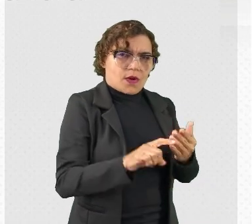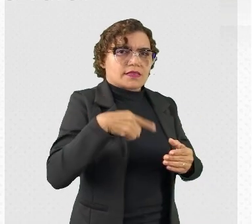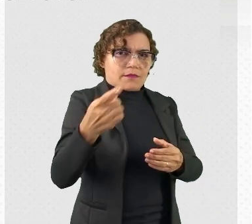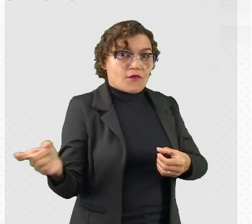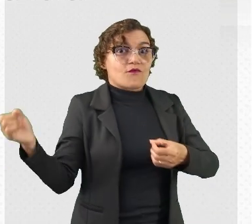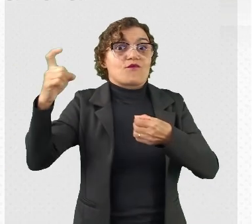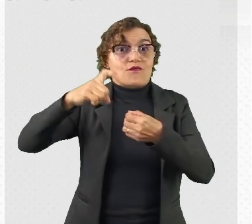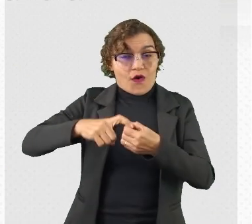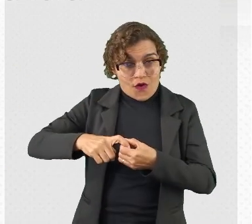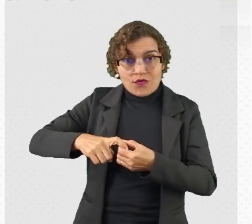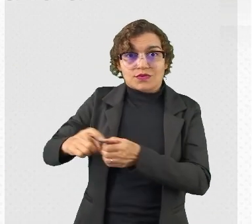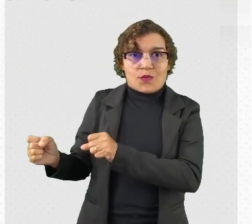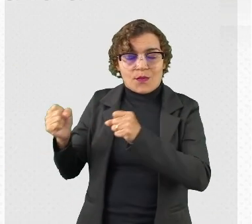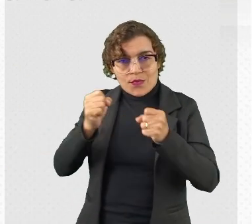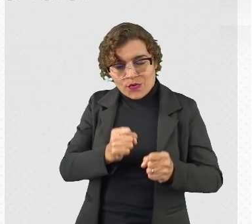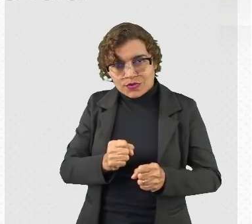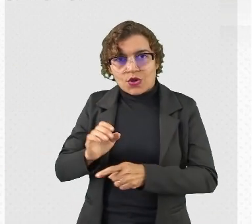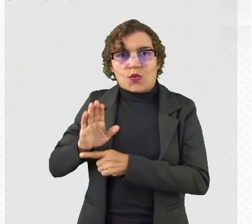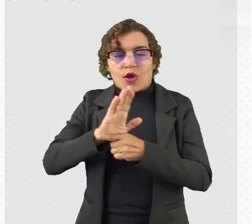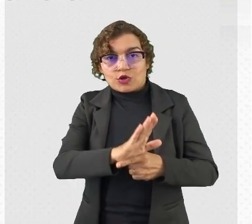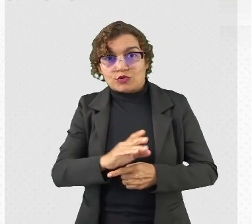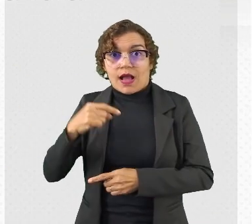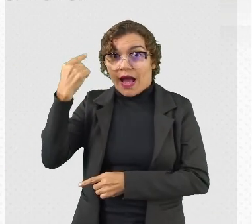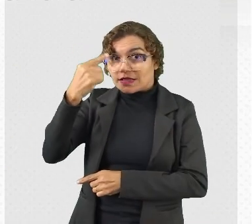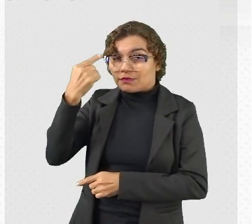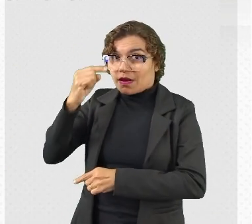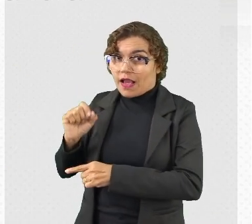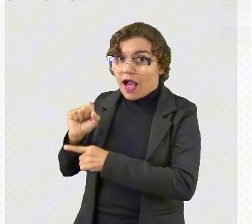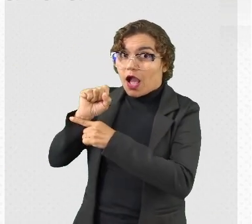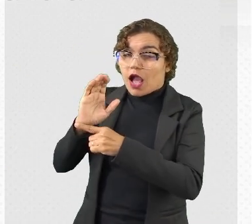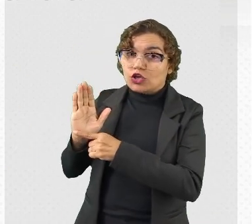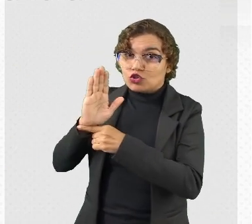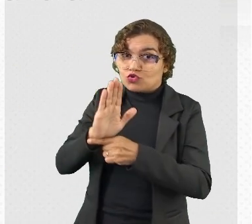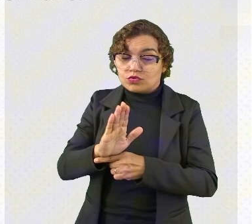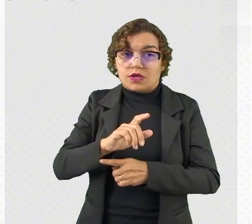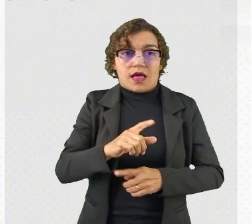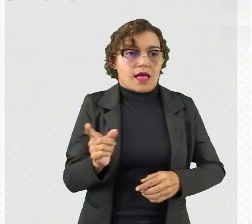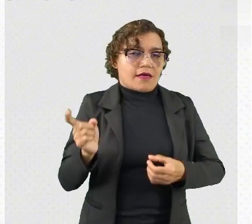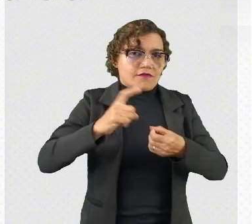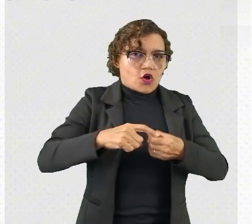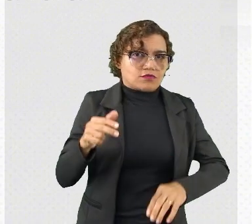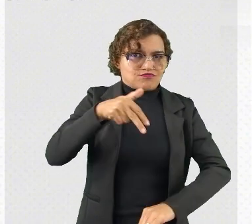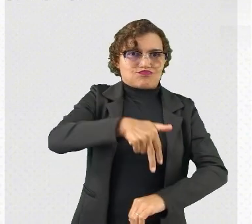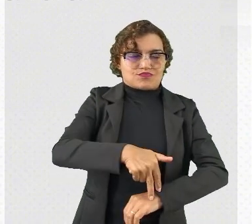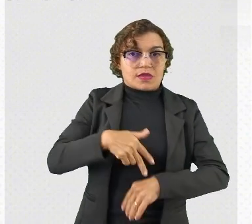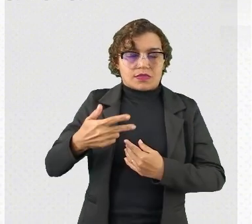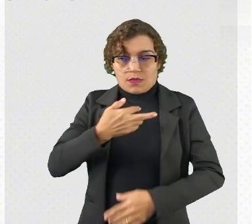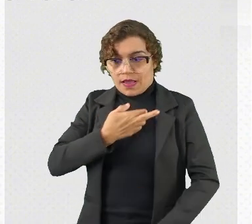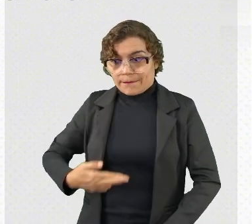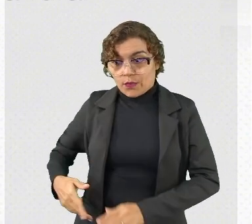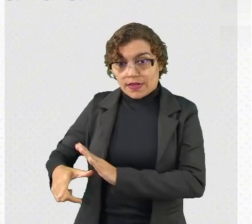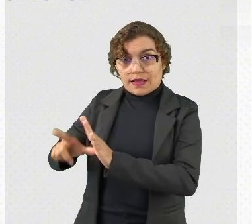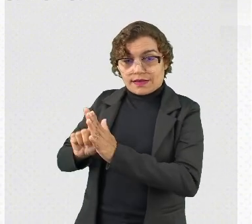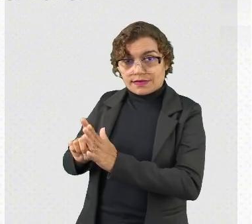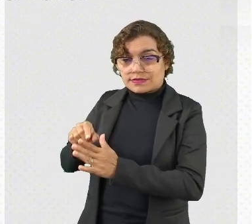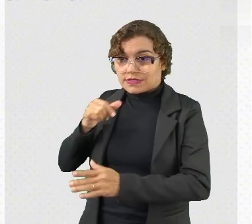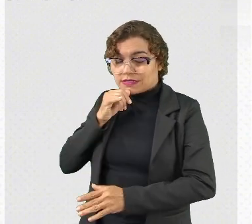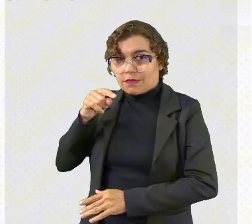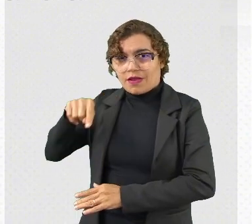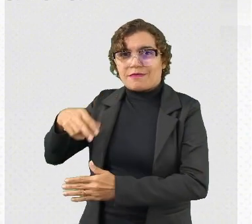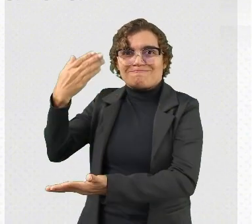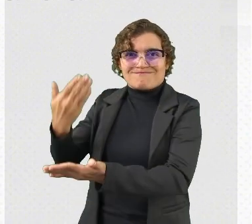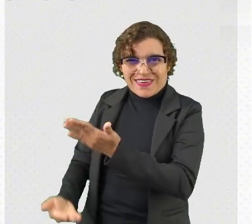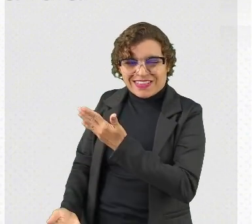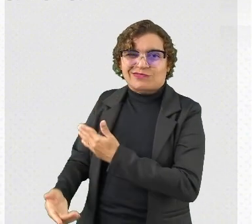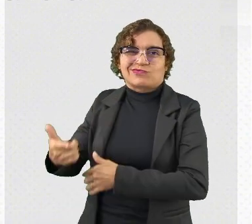ali com a ajuda da Espanha, né? E a república que tinha sido instaurada, ela, no caso, agora é